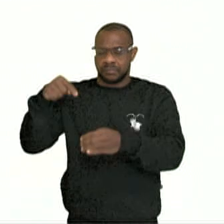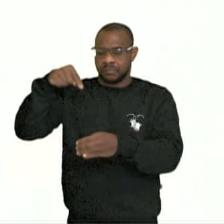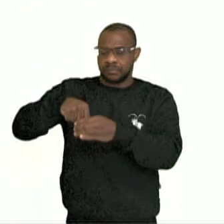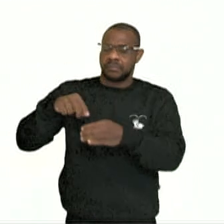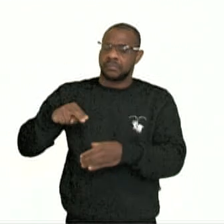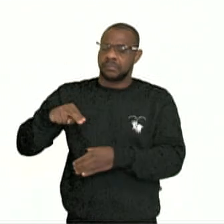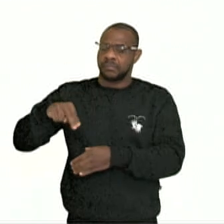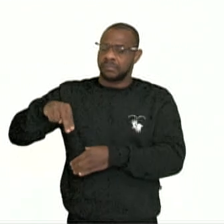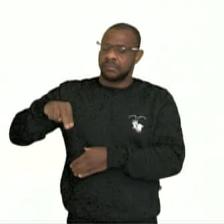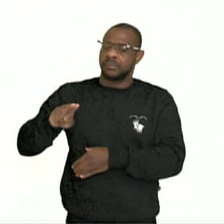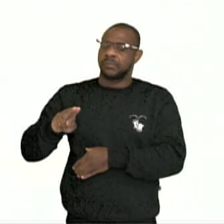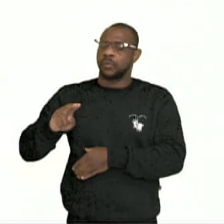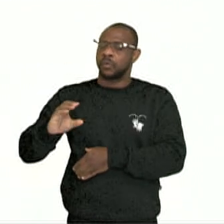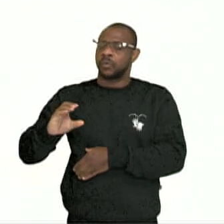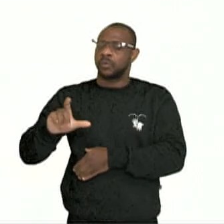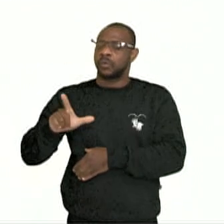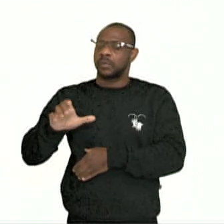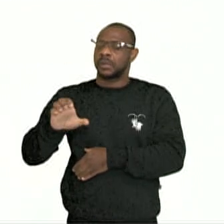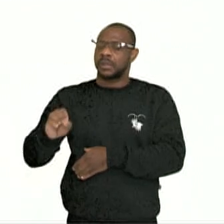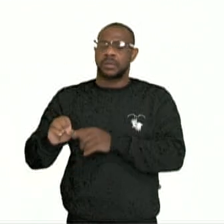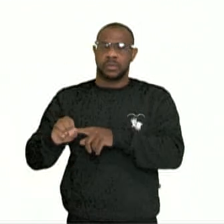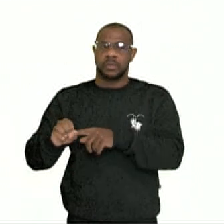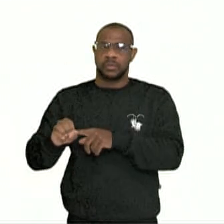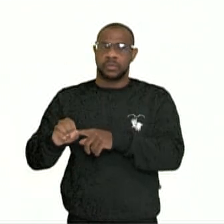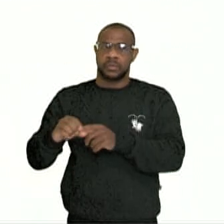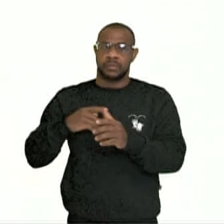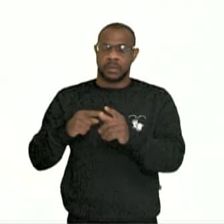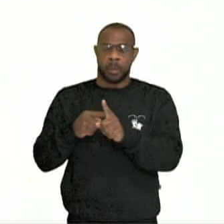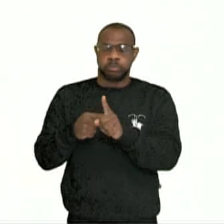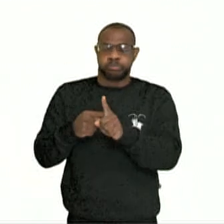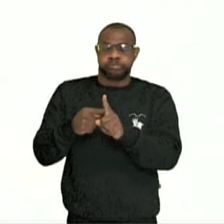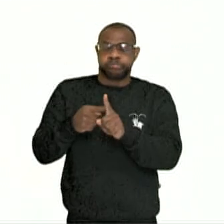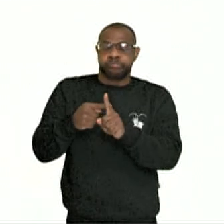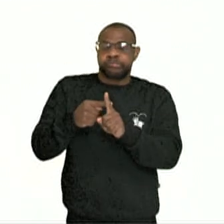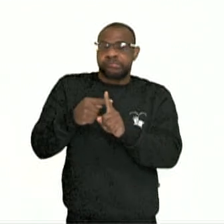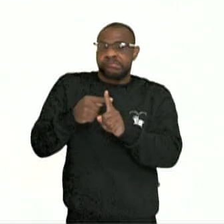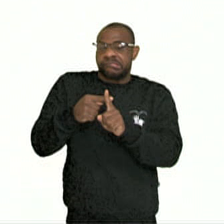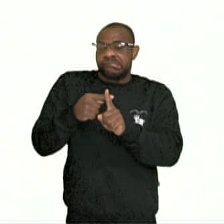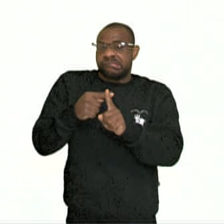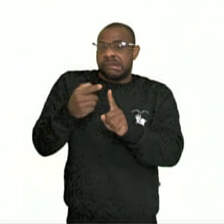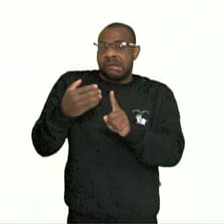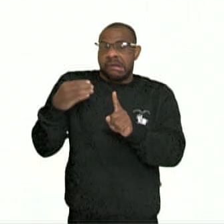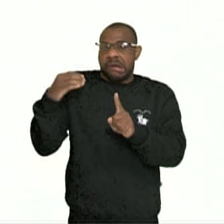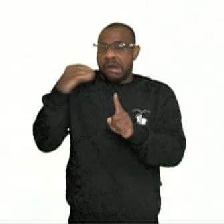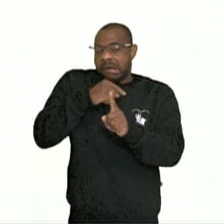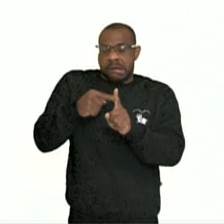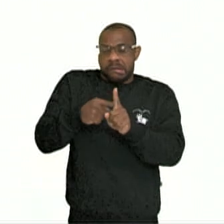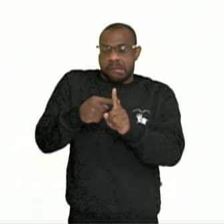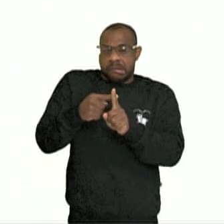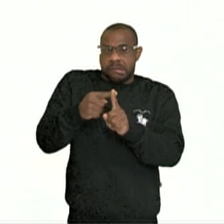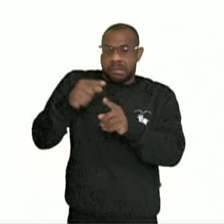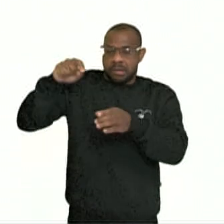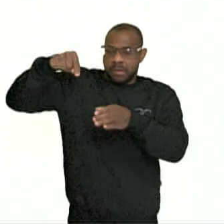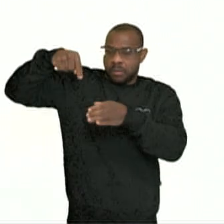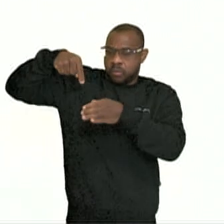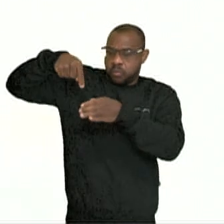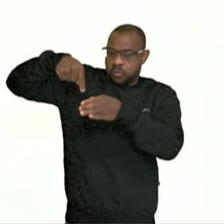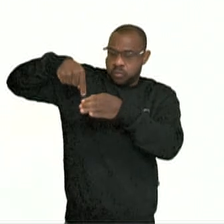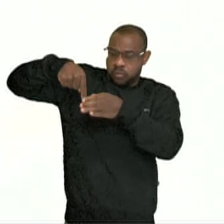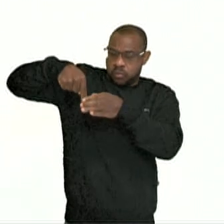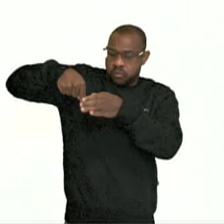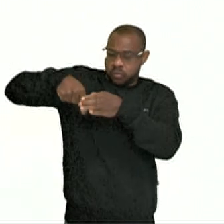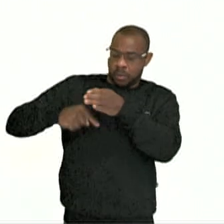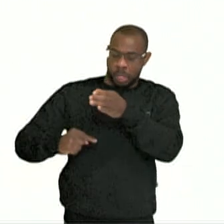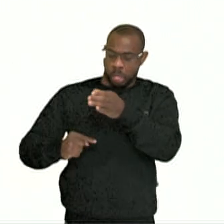e o núcleo interno. Conforme essa temperatura aumenta, quanto mais adentramos indo para o centro da